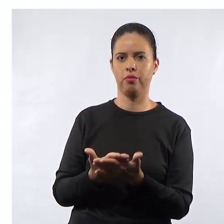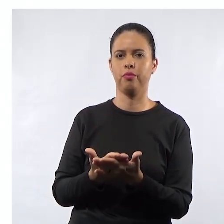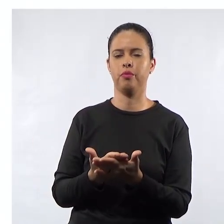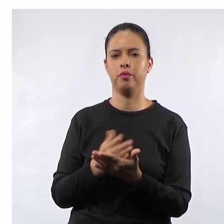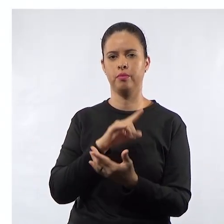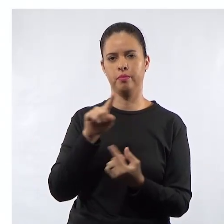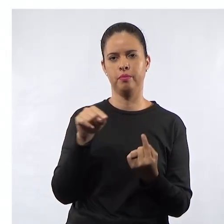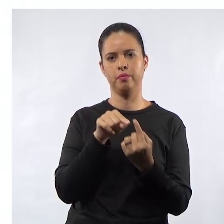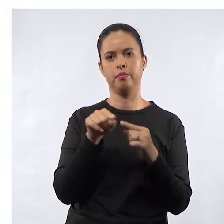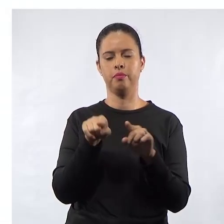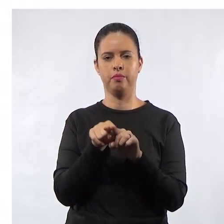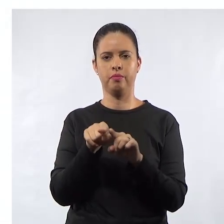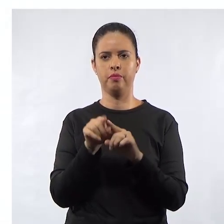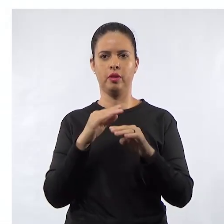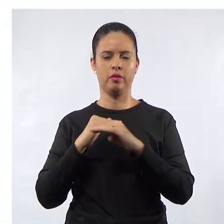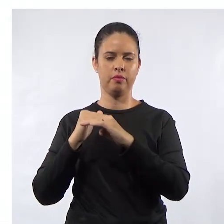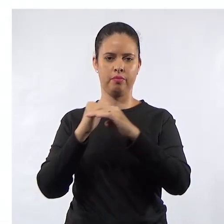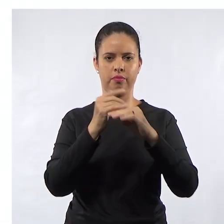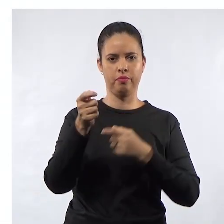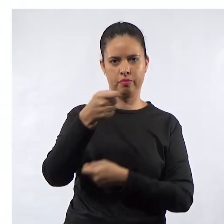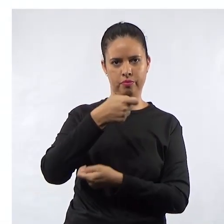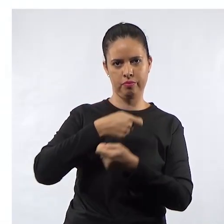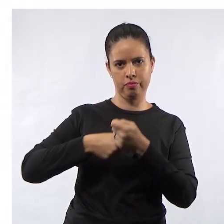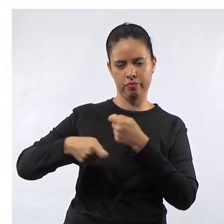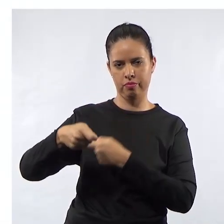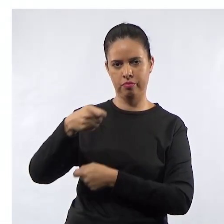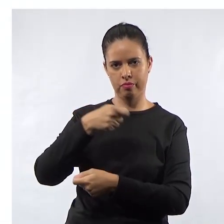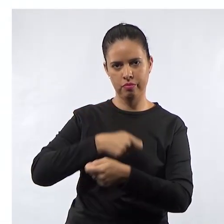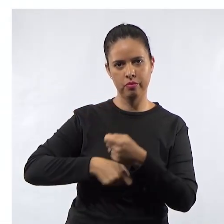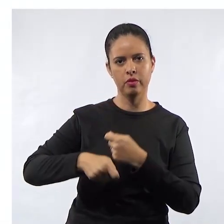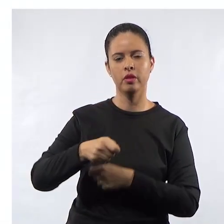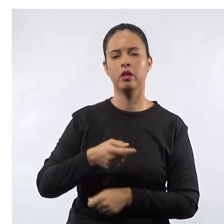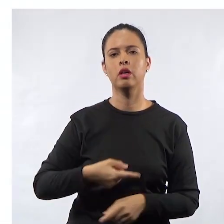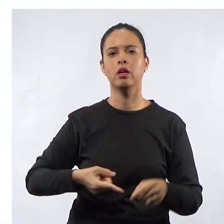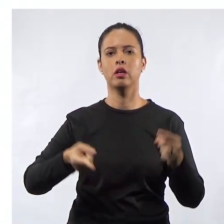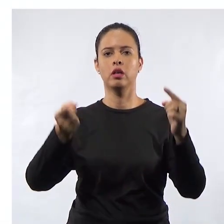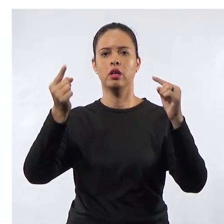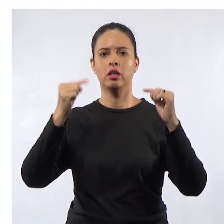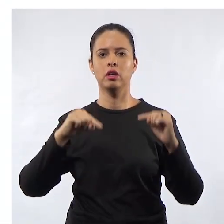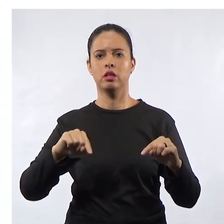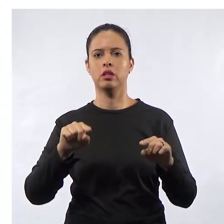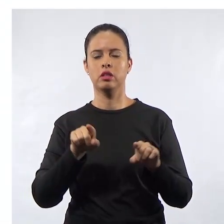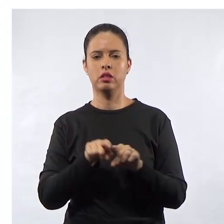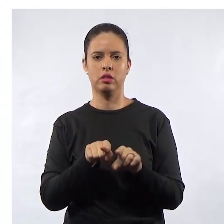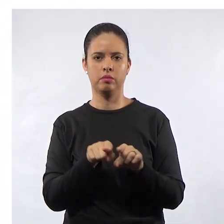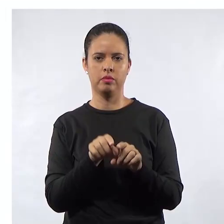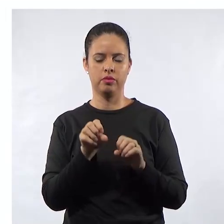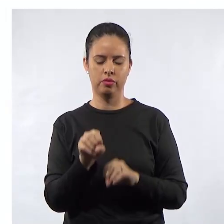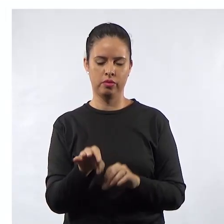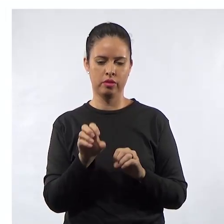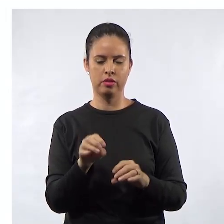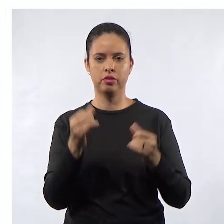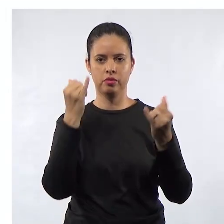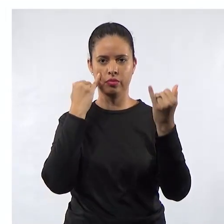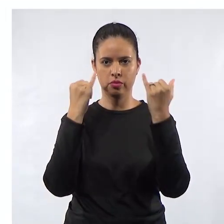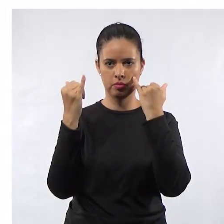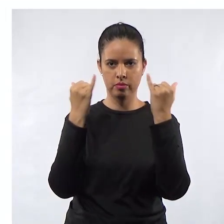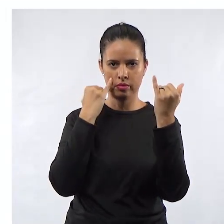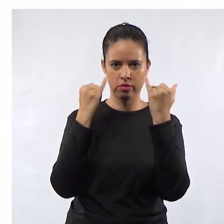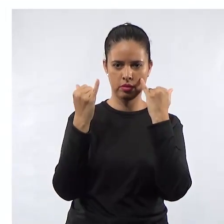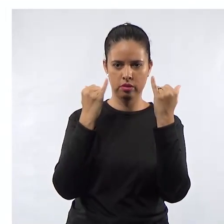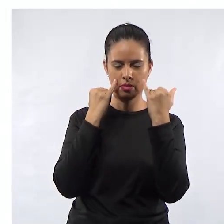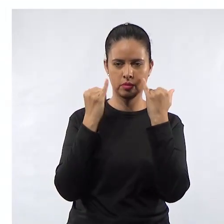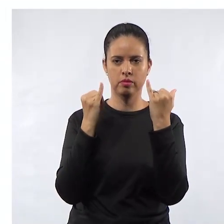respeito ao princípio da boa-fé objetiva e o princípio da equivalência negocial, tá? Também temos o princípio aí da educação